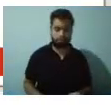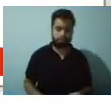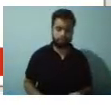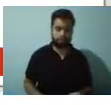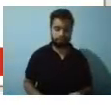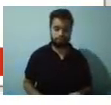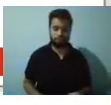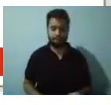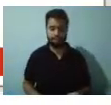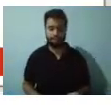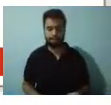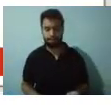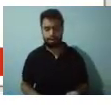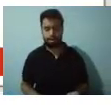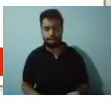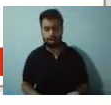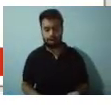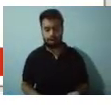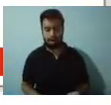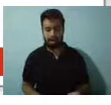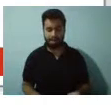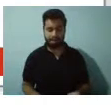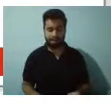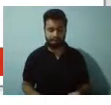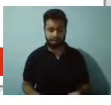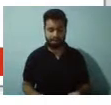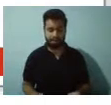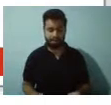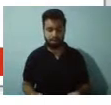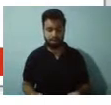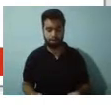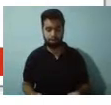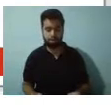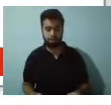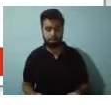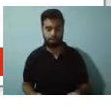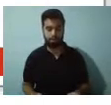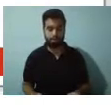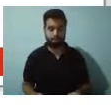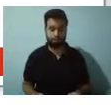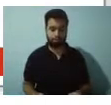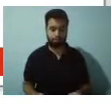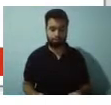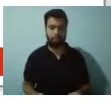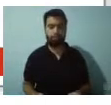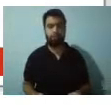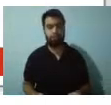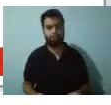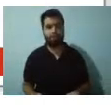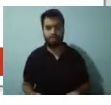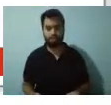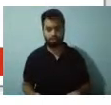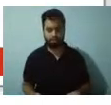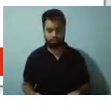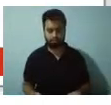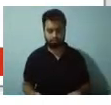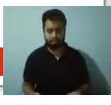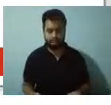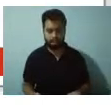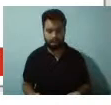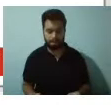falo de bipolaridade a multipolaridade? A Guerra Fria acaba e a disputa entre Estados Unidos e a União Soviética,